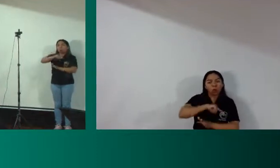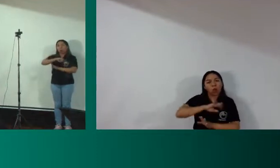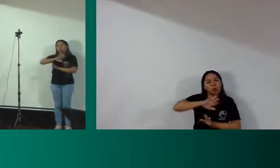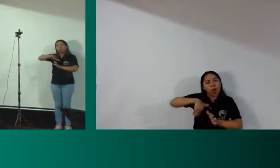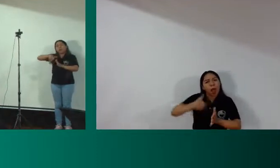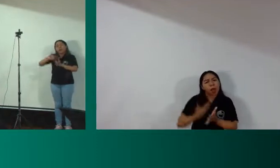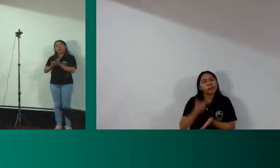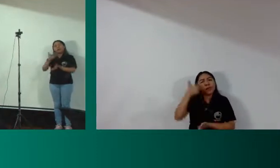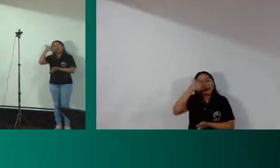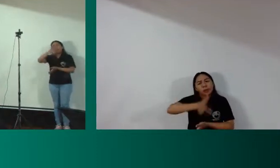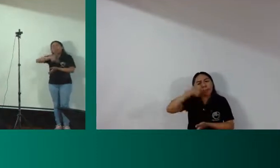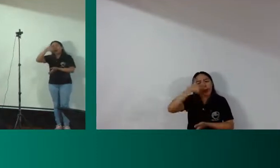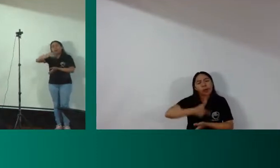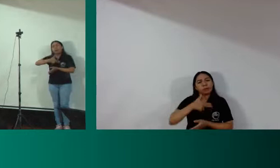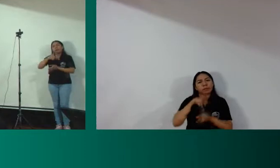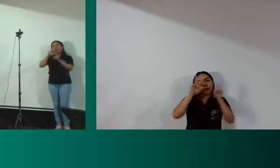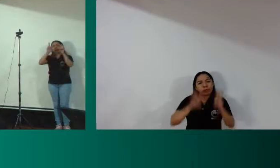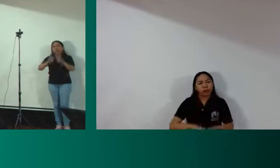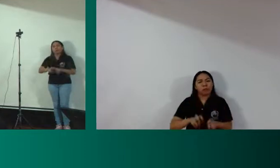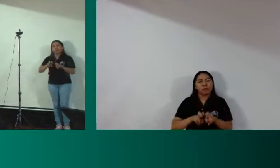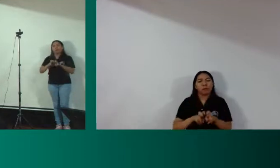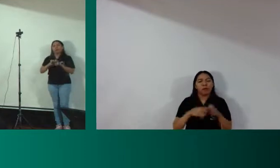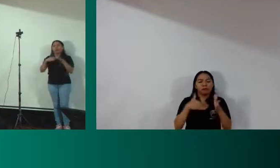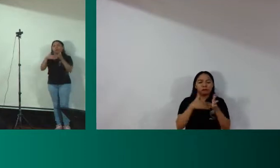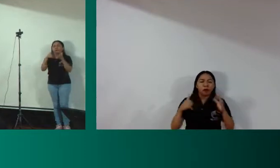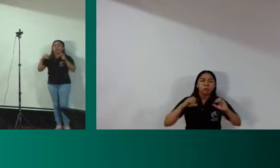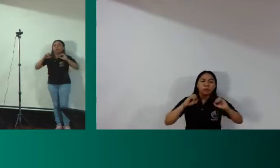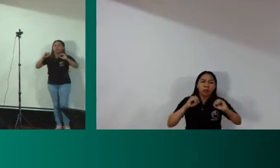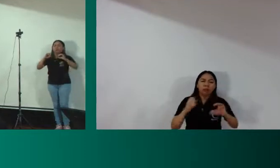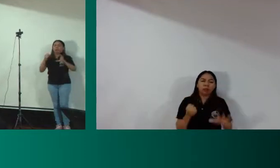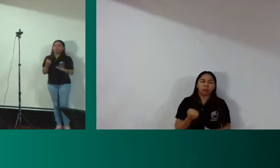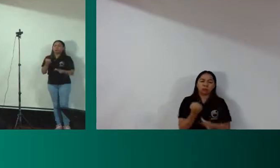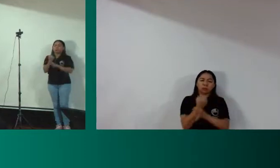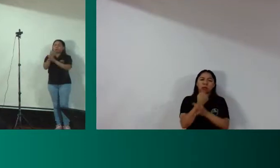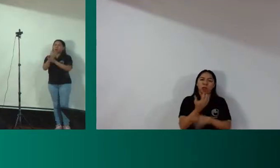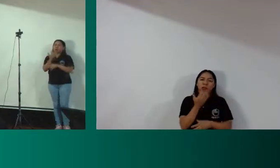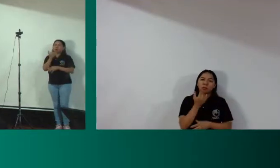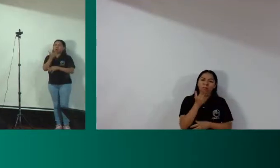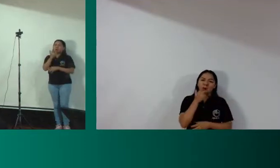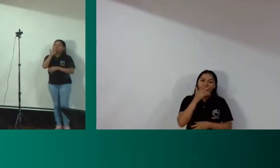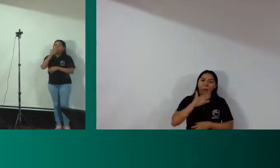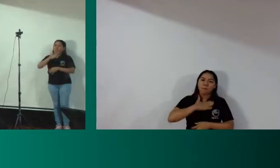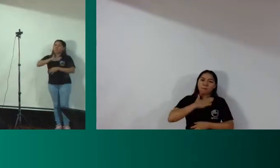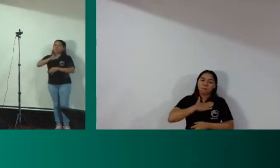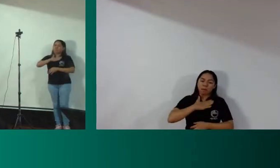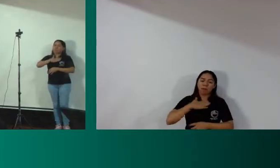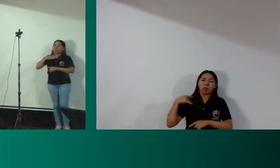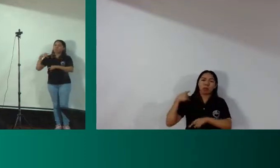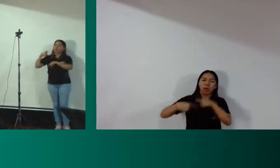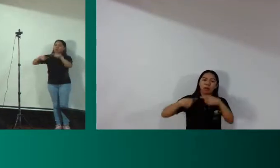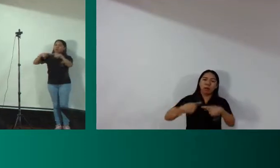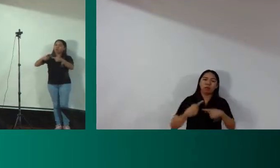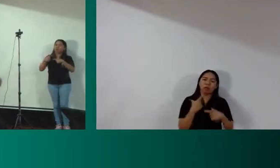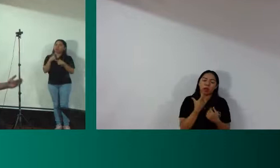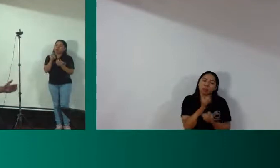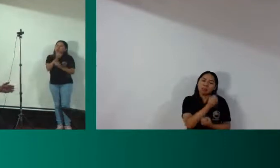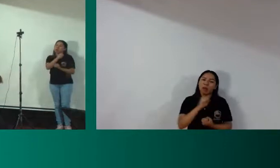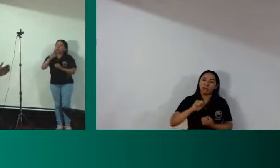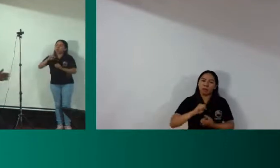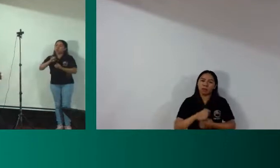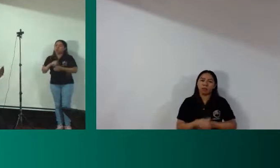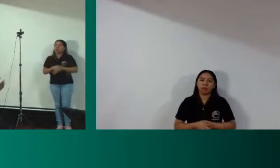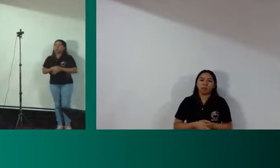essas questões Fome Zero segurança alimentar era um Bandeiras políticas da minha geração E aí